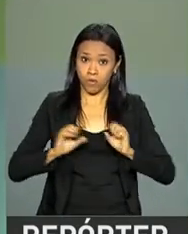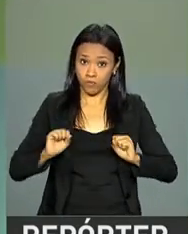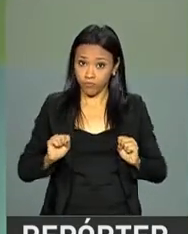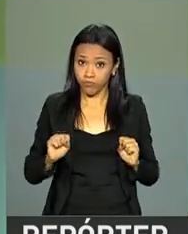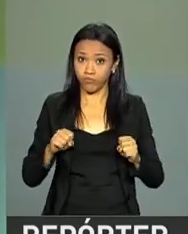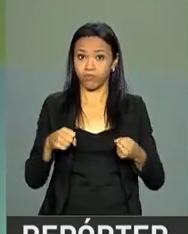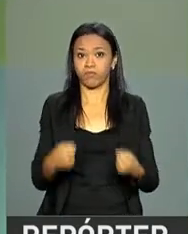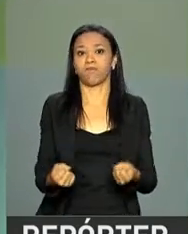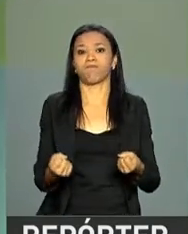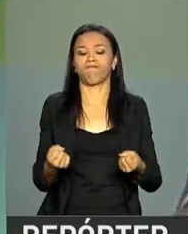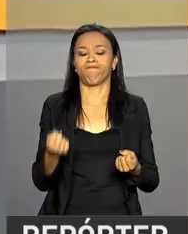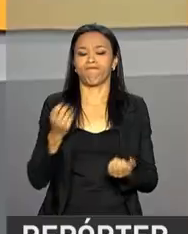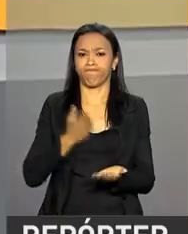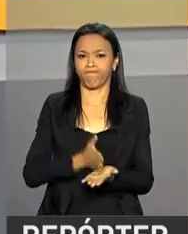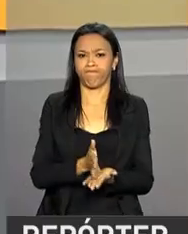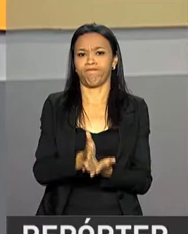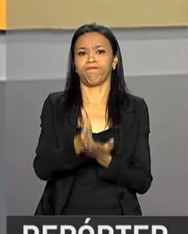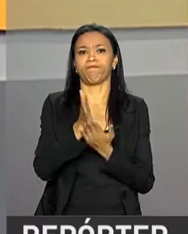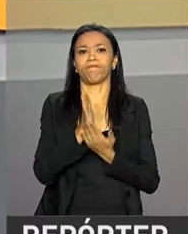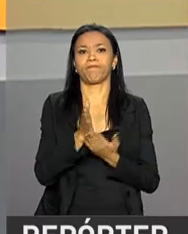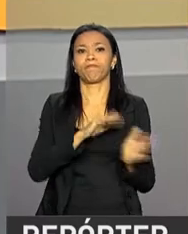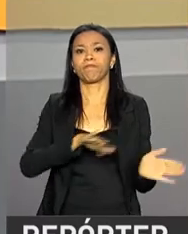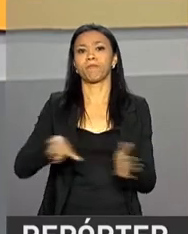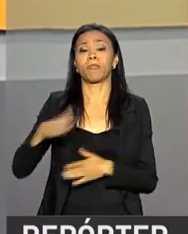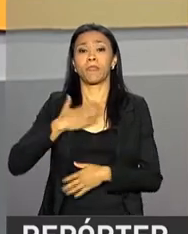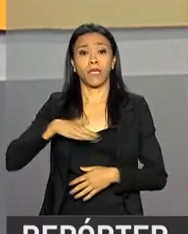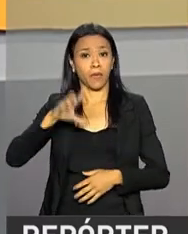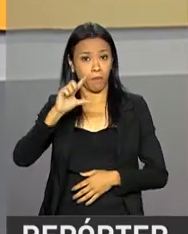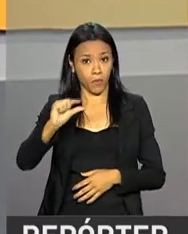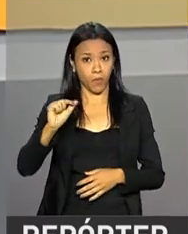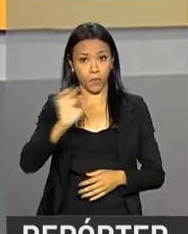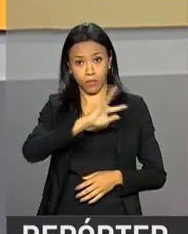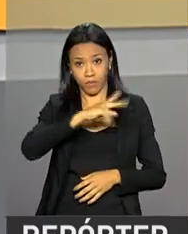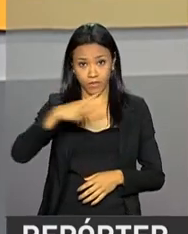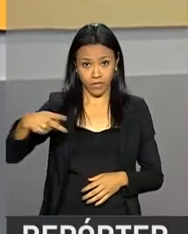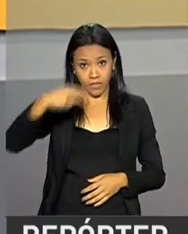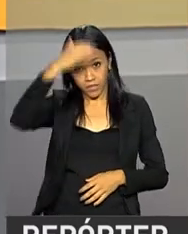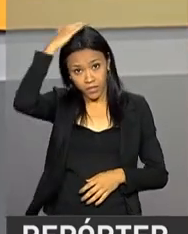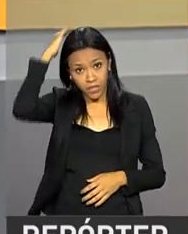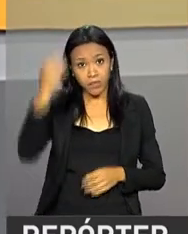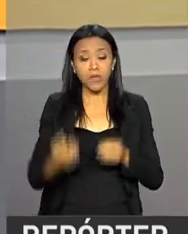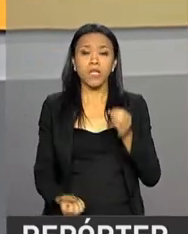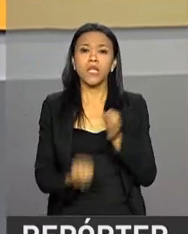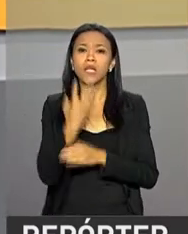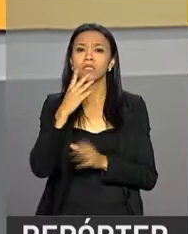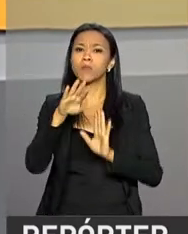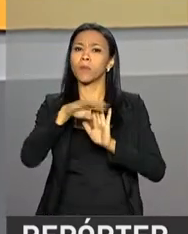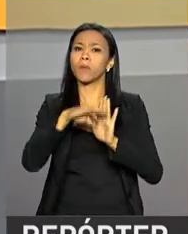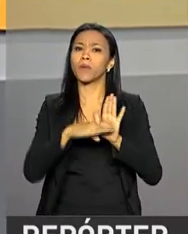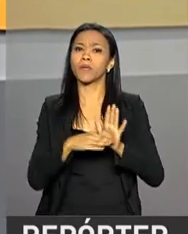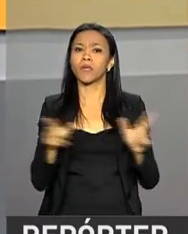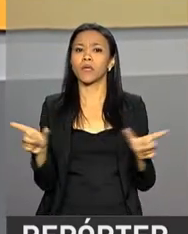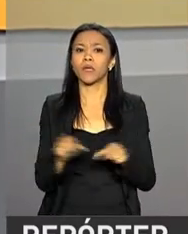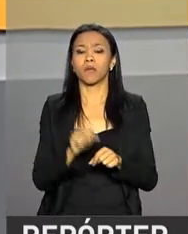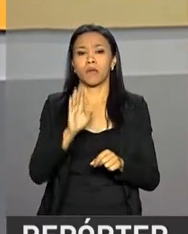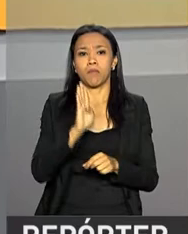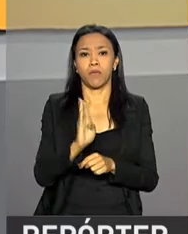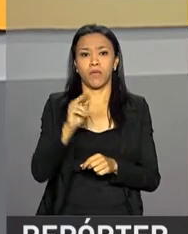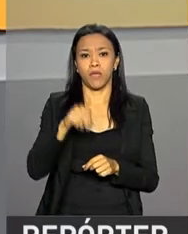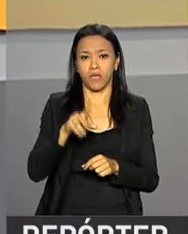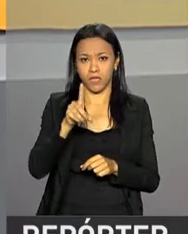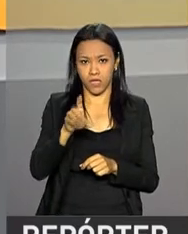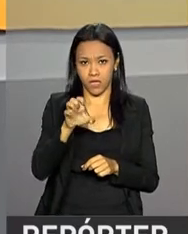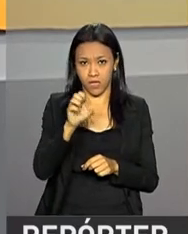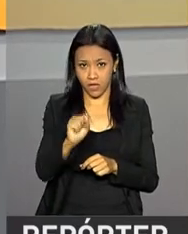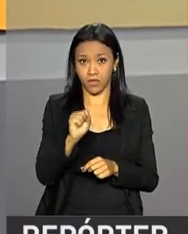mais consistente. E daqui a pouco, o presidente Michel Temer lança o programa BNDES Giro, que vai